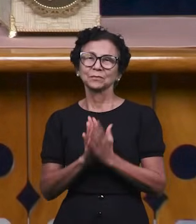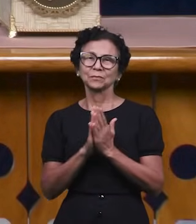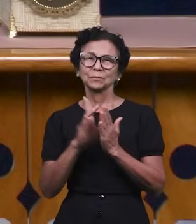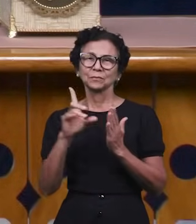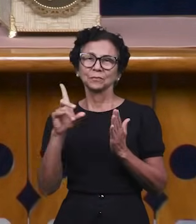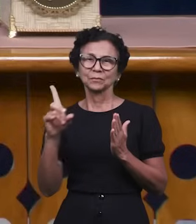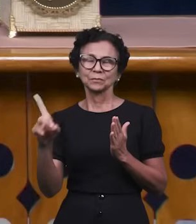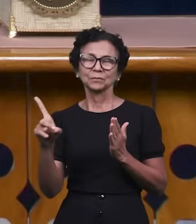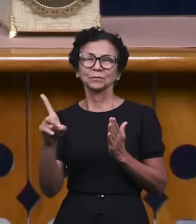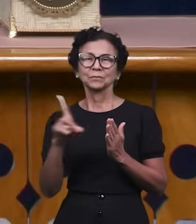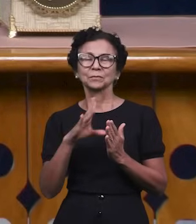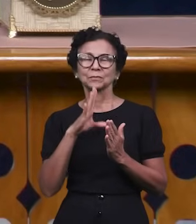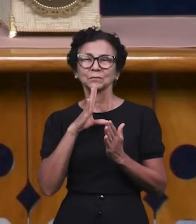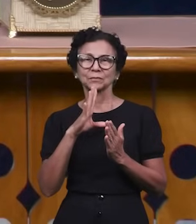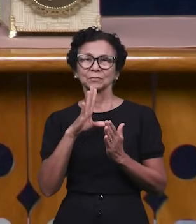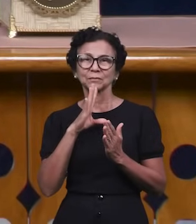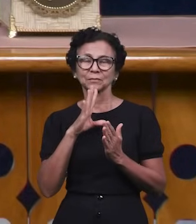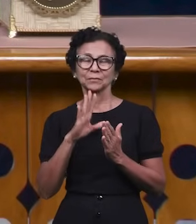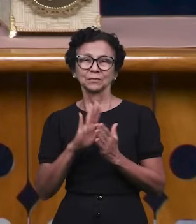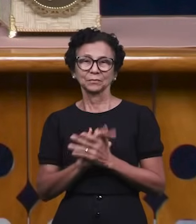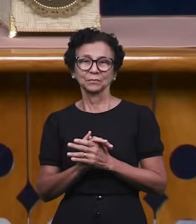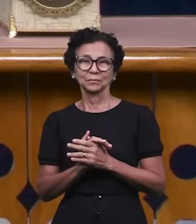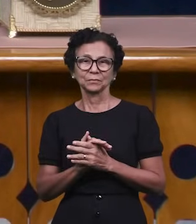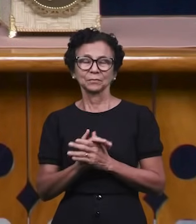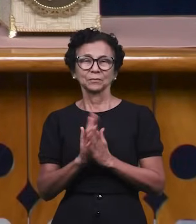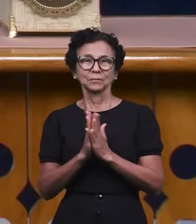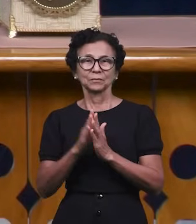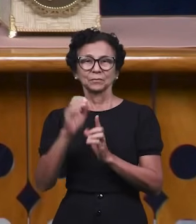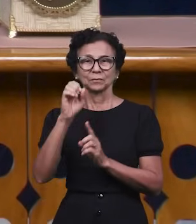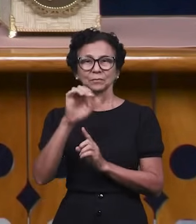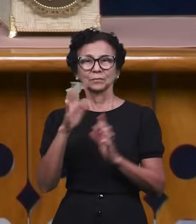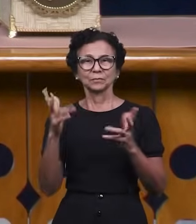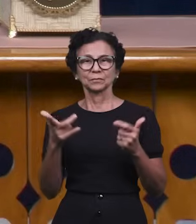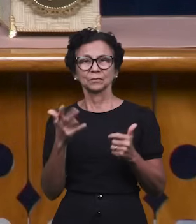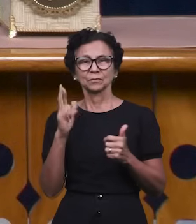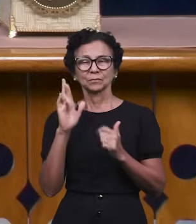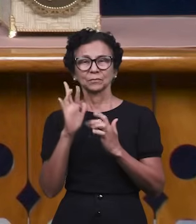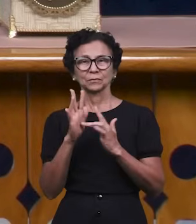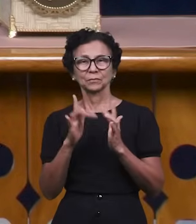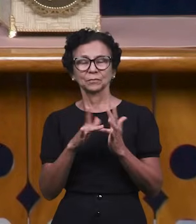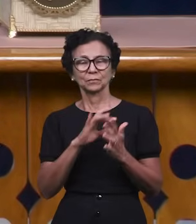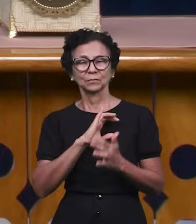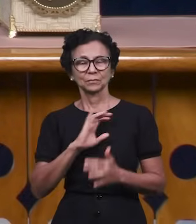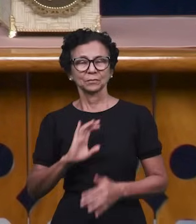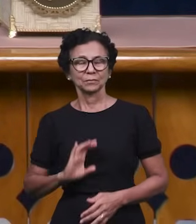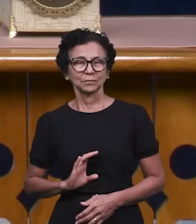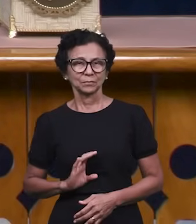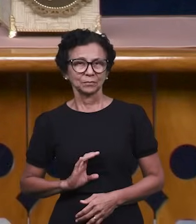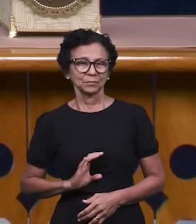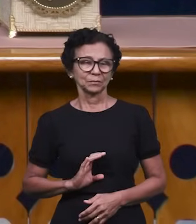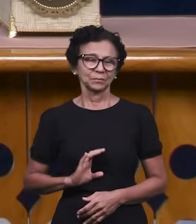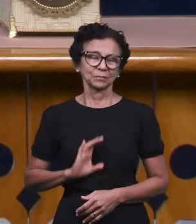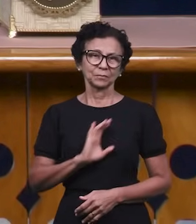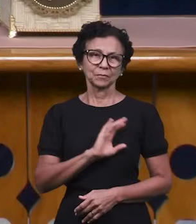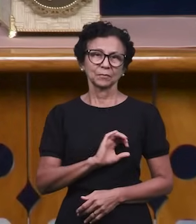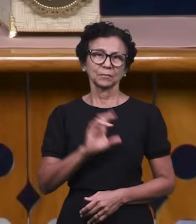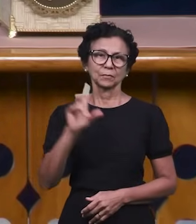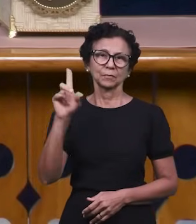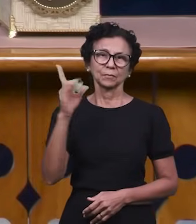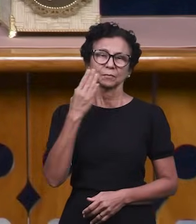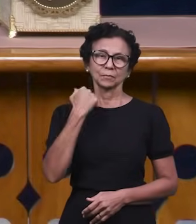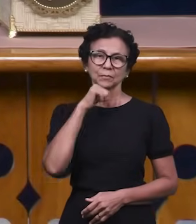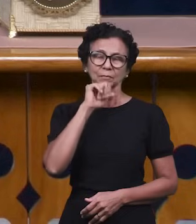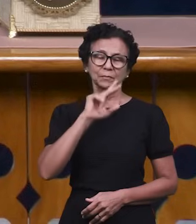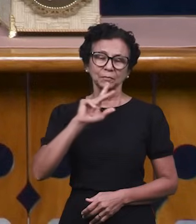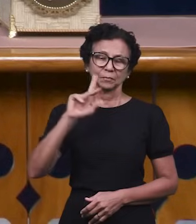palavra. Agora, em Teu grande nome, dizemos que a graça maravilhosa e salvadora do Senhor Jesus, o amor